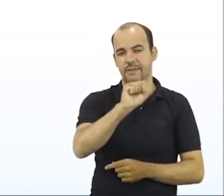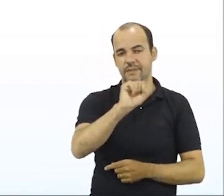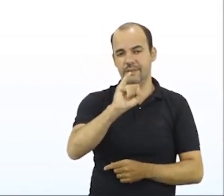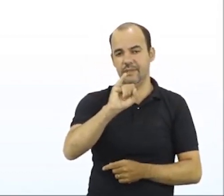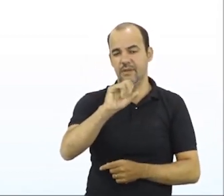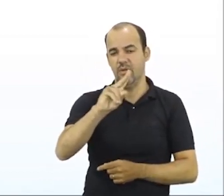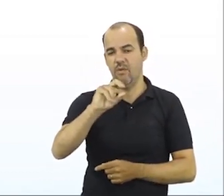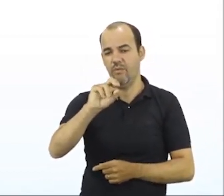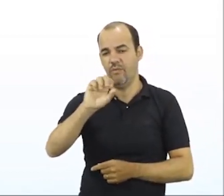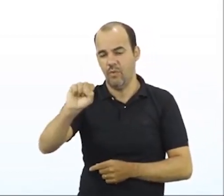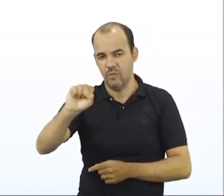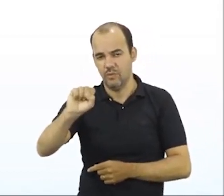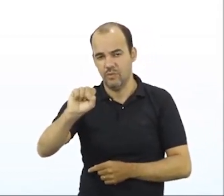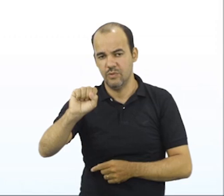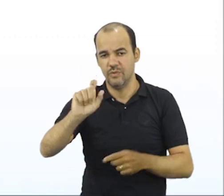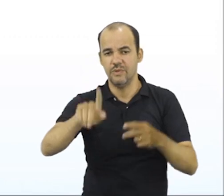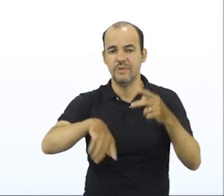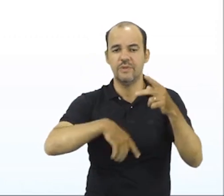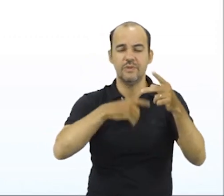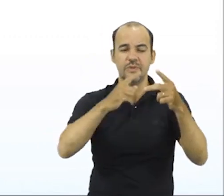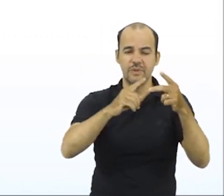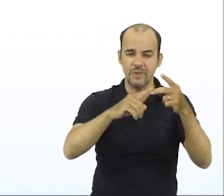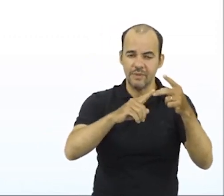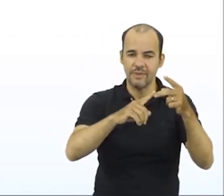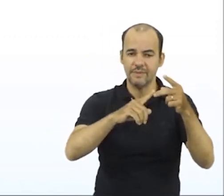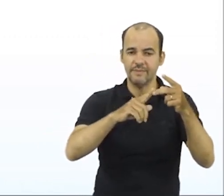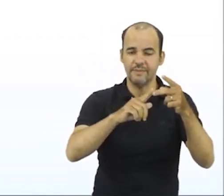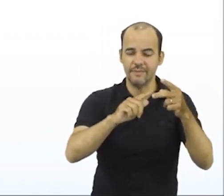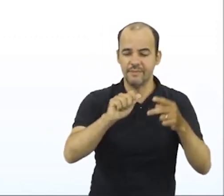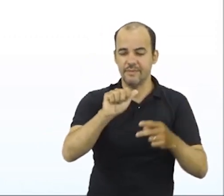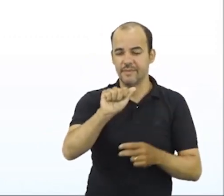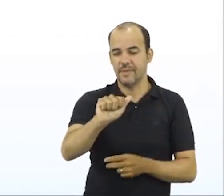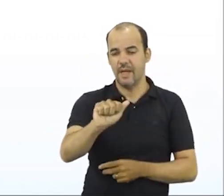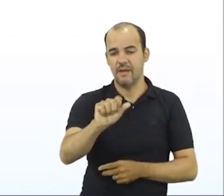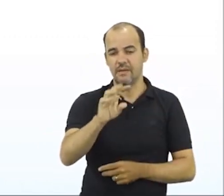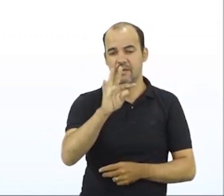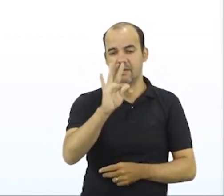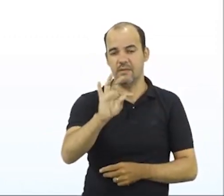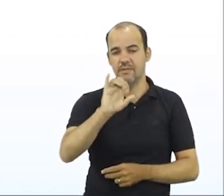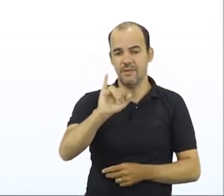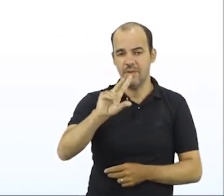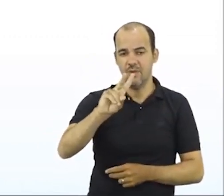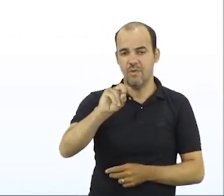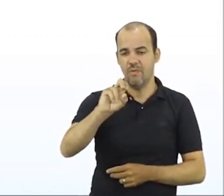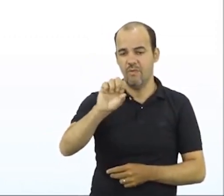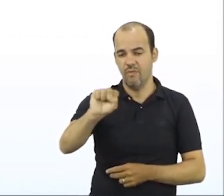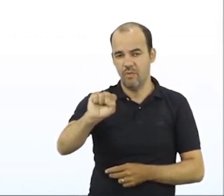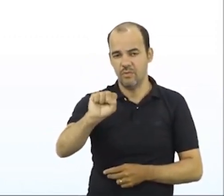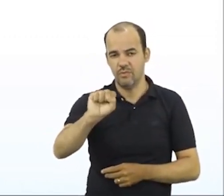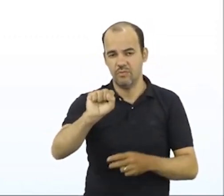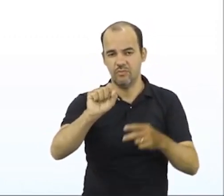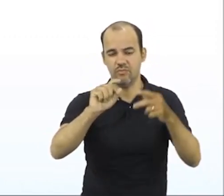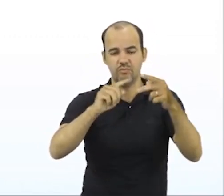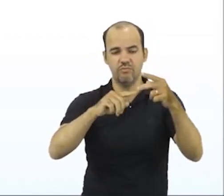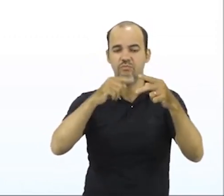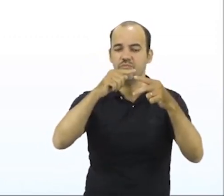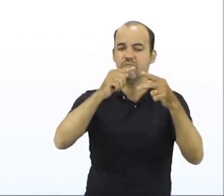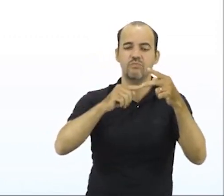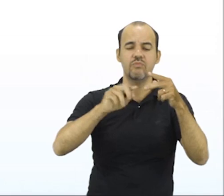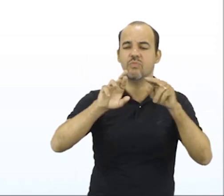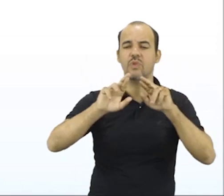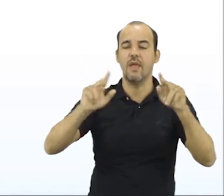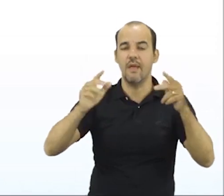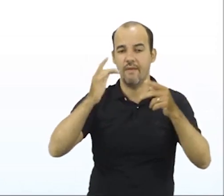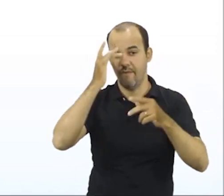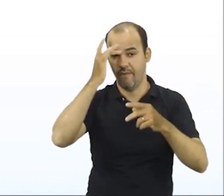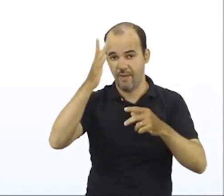passivos. E eu vou ter transportes que vão ser chamados de ativos. A diferença